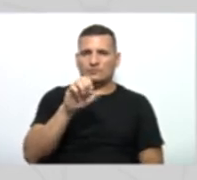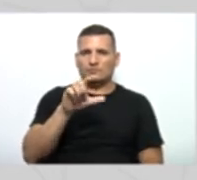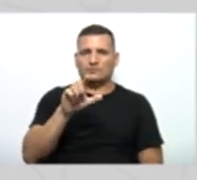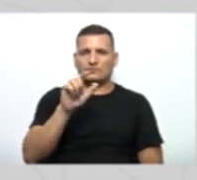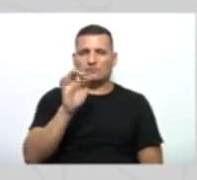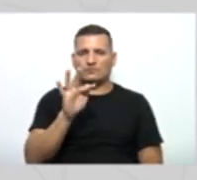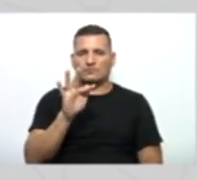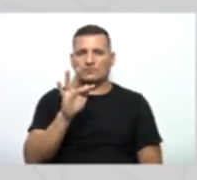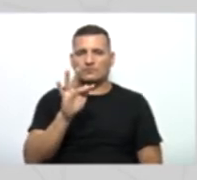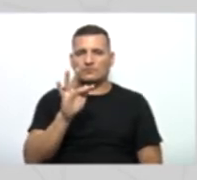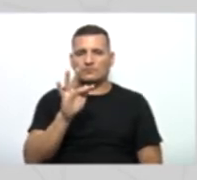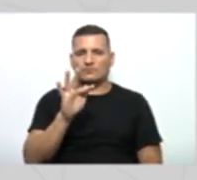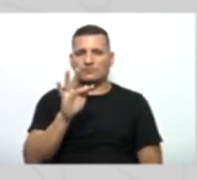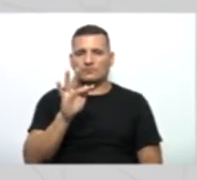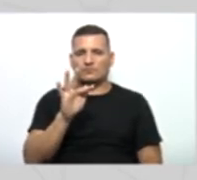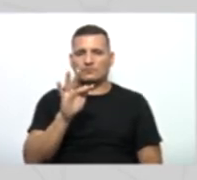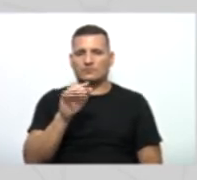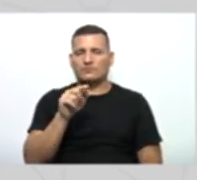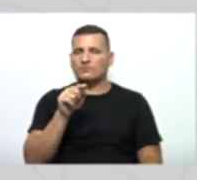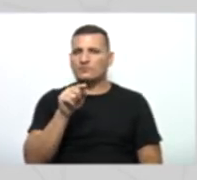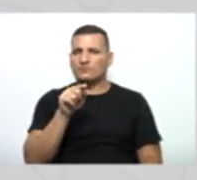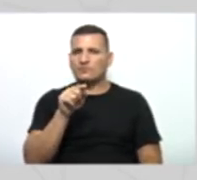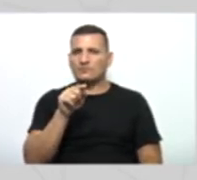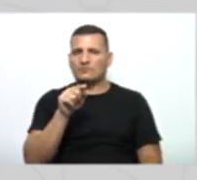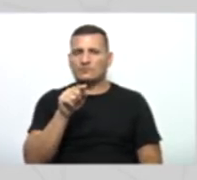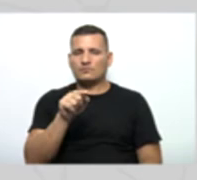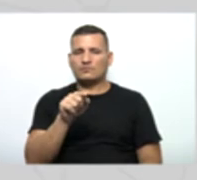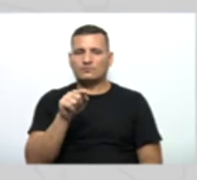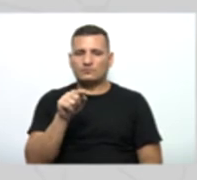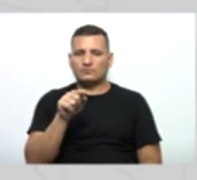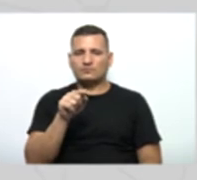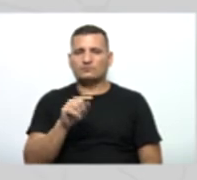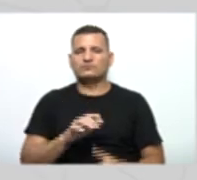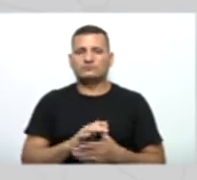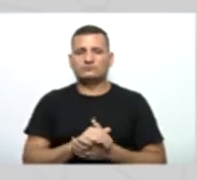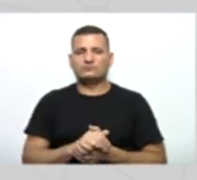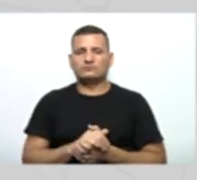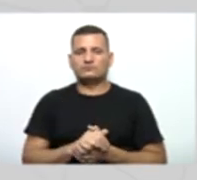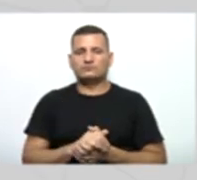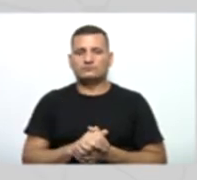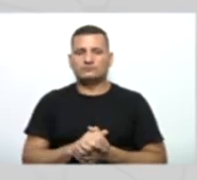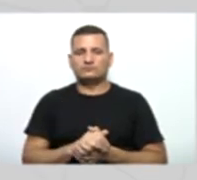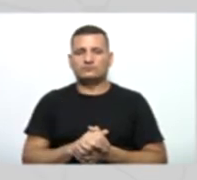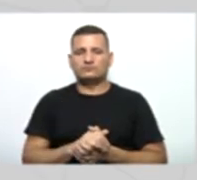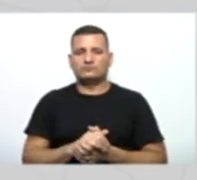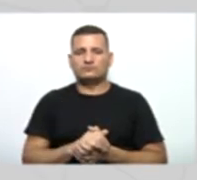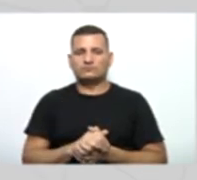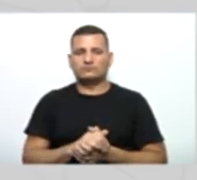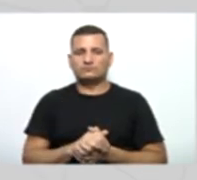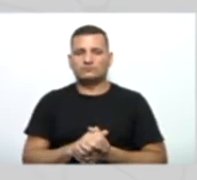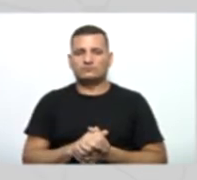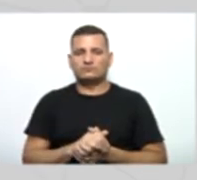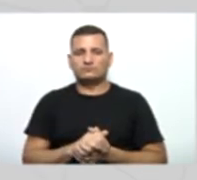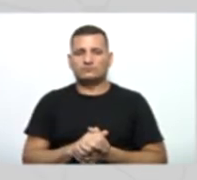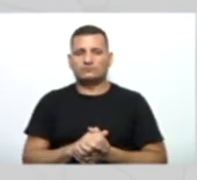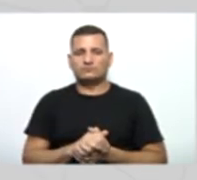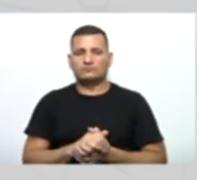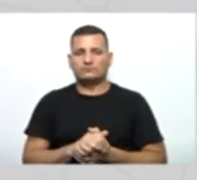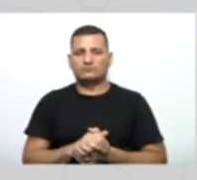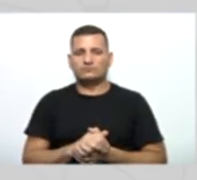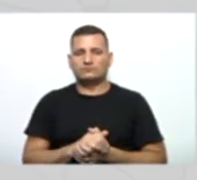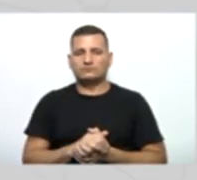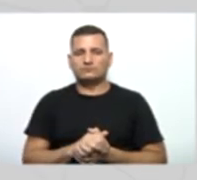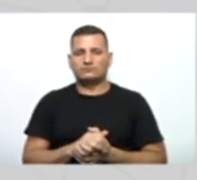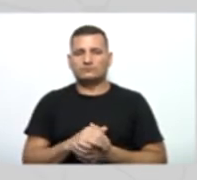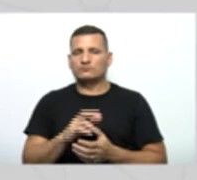para delimitar que o atributo que vai ser criado pertence àquela classe, pertence aos objetos originários daquela classe, seguido do ponto